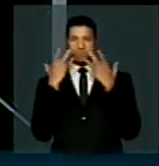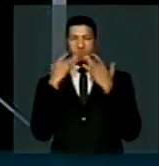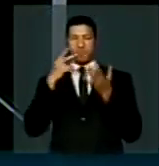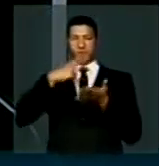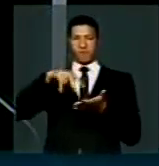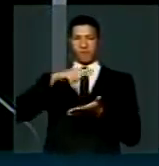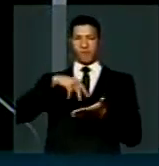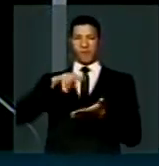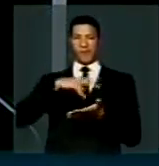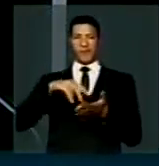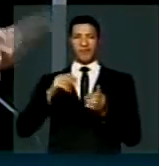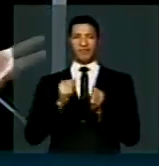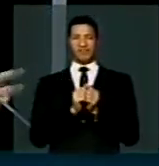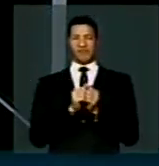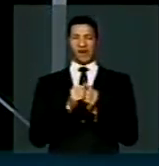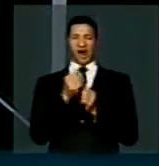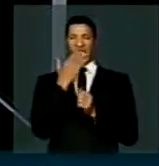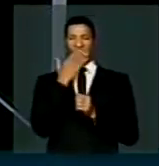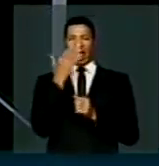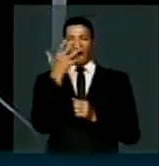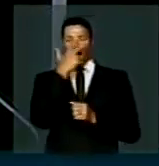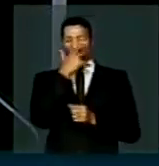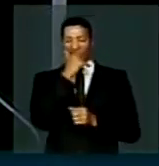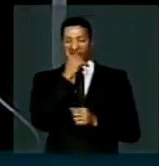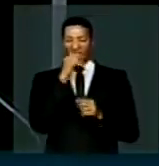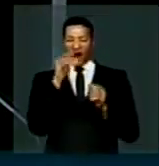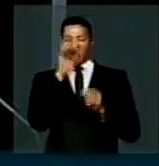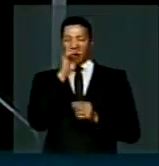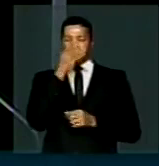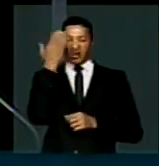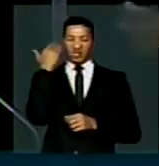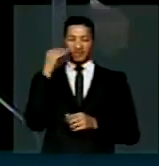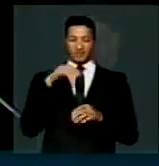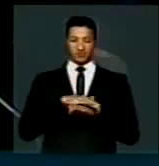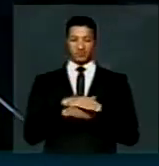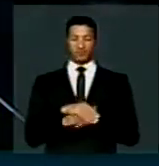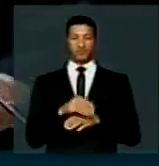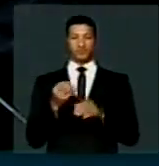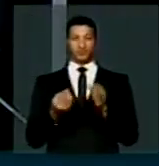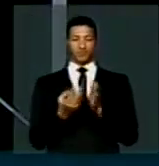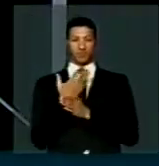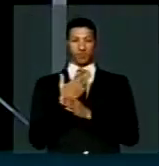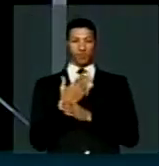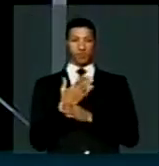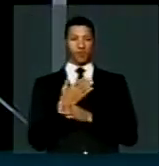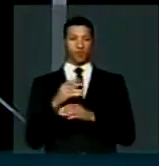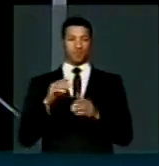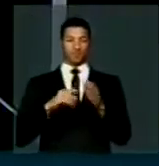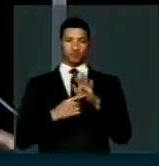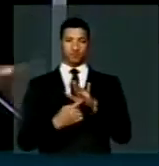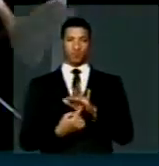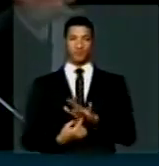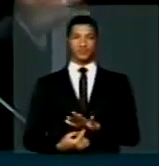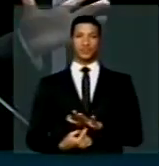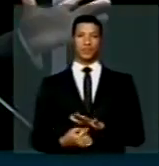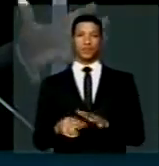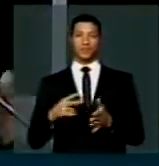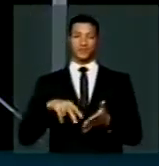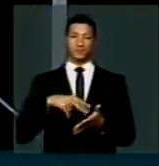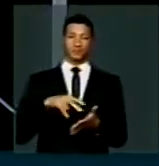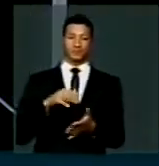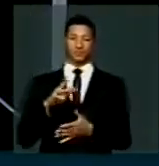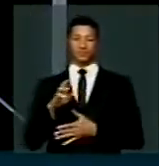dançar, esta bela maneira de dançar. Aí, domingo à noite, foi inaugurado lá na Praça do Arsenal o Passo do